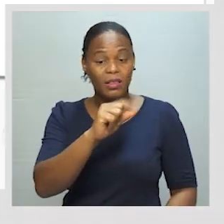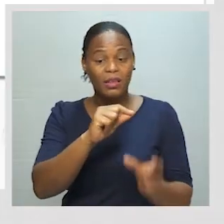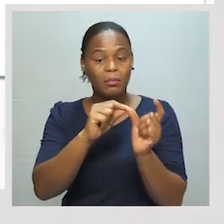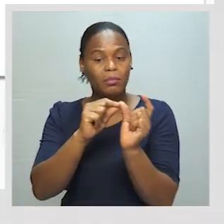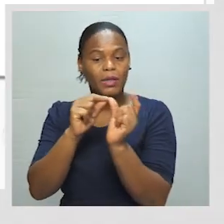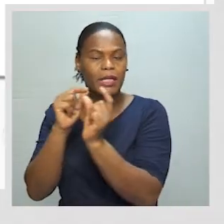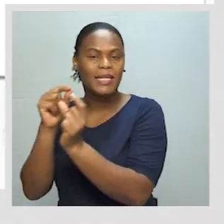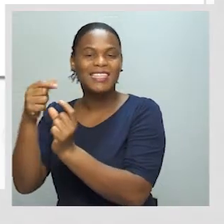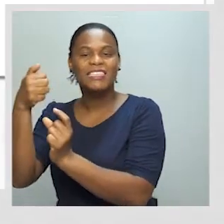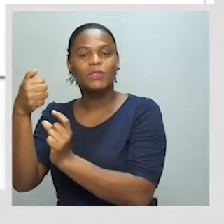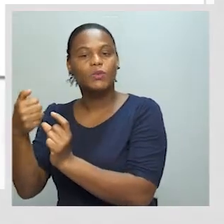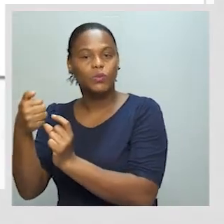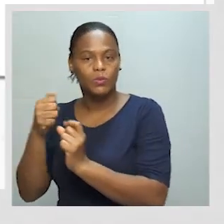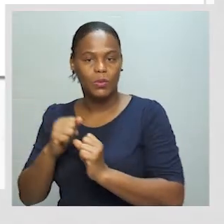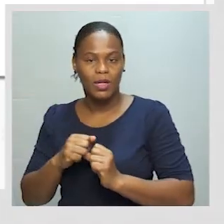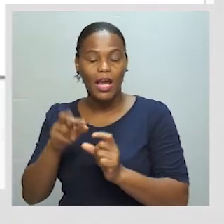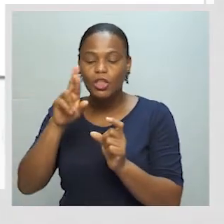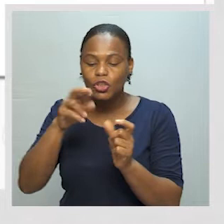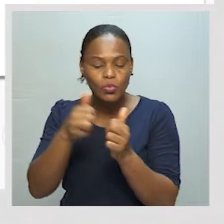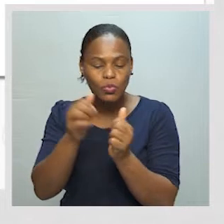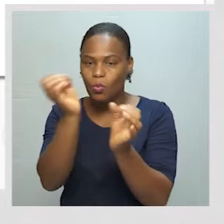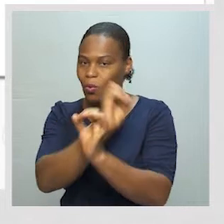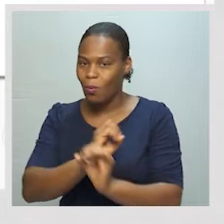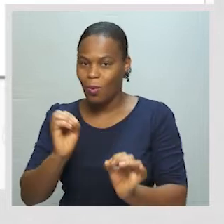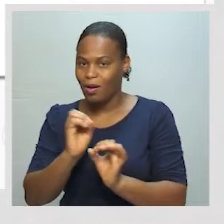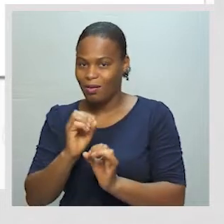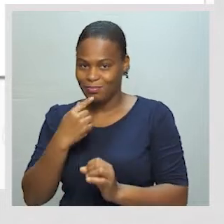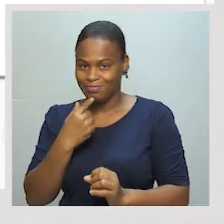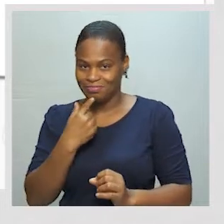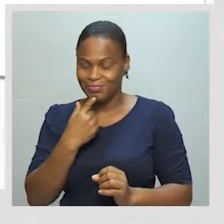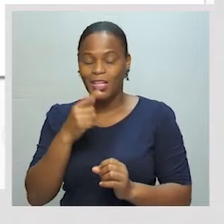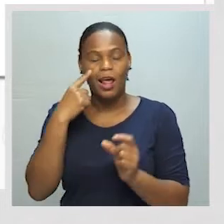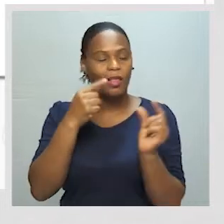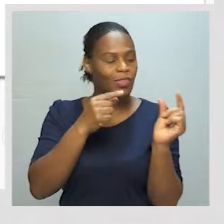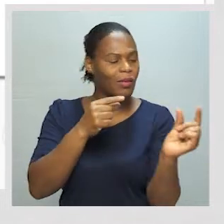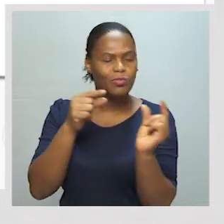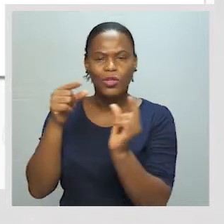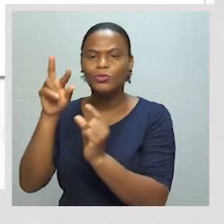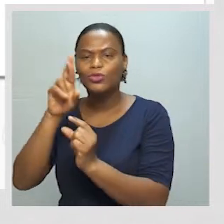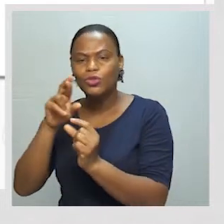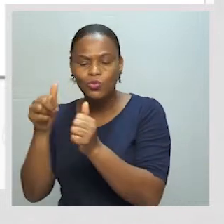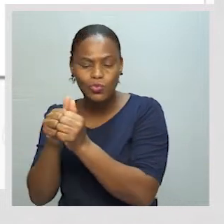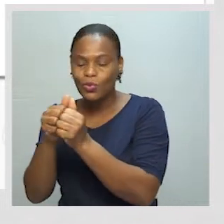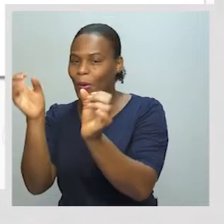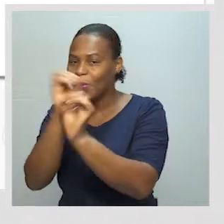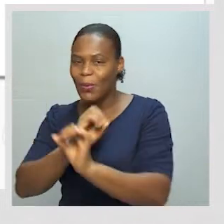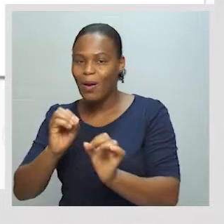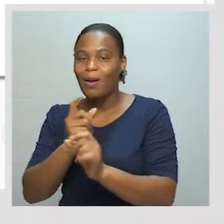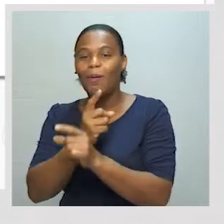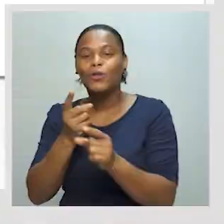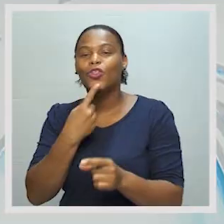termo 5. Então, são os termos que não têm incógnita. Por isso,